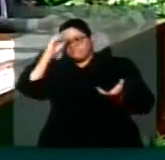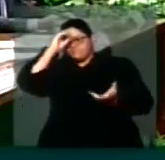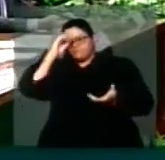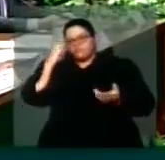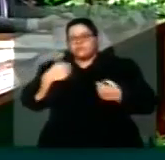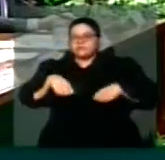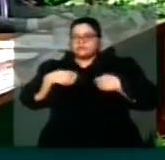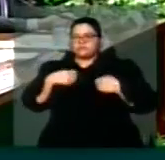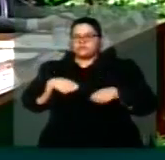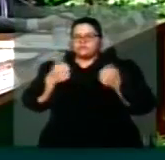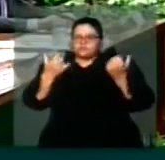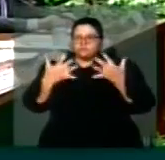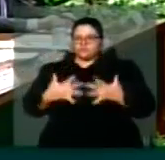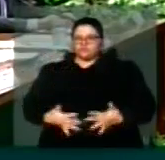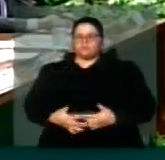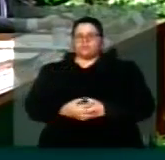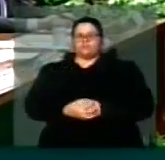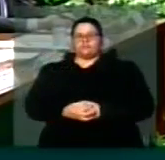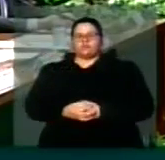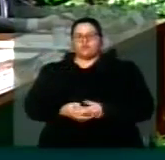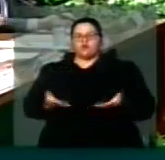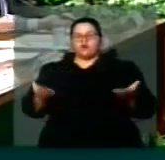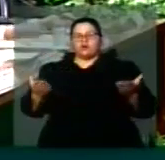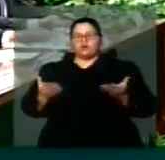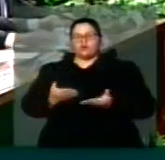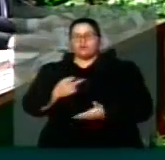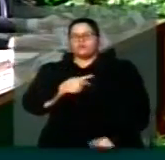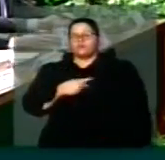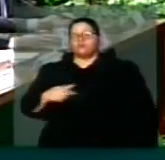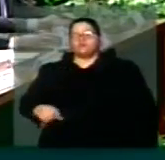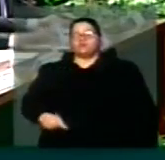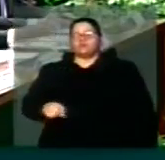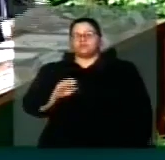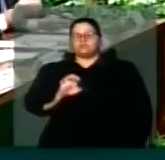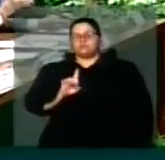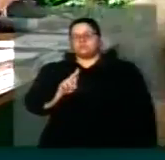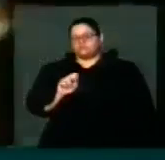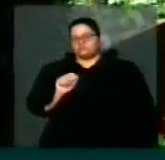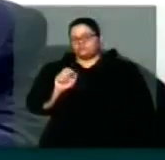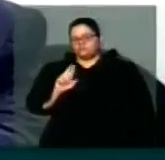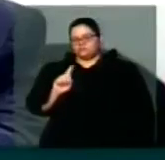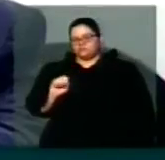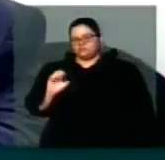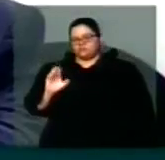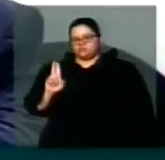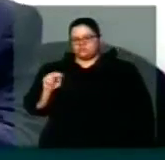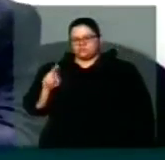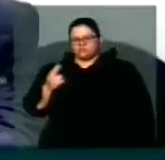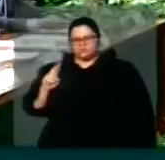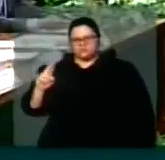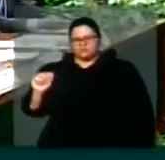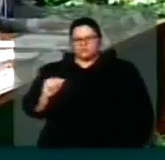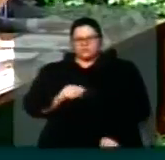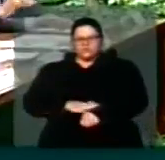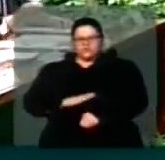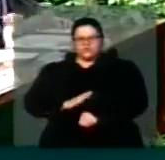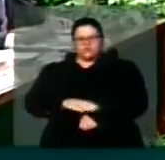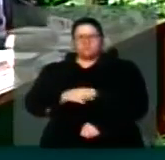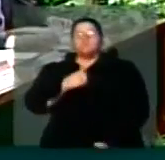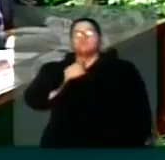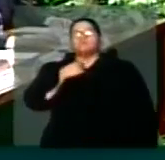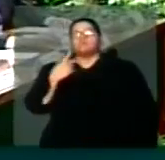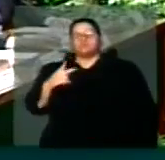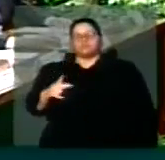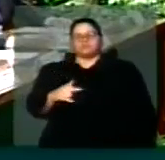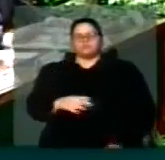agradeço ao relator. Com a palavra, o presidente da Câmara dos Deputados, deputado Eduardo Cunha, pelo tempo que lhe convier.